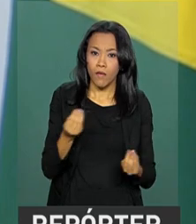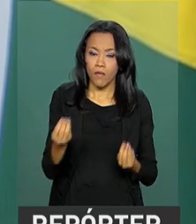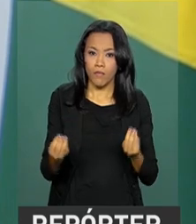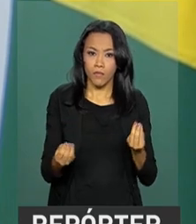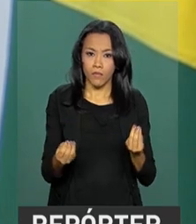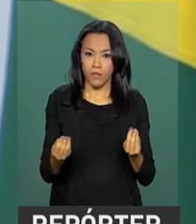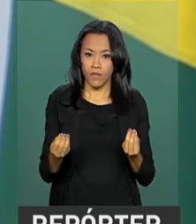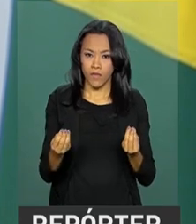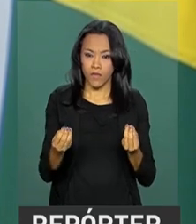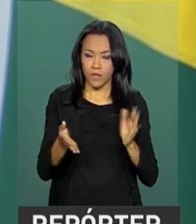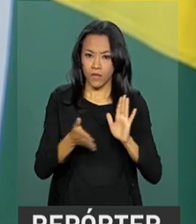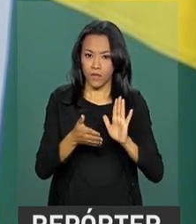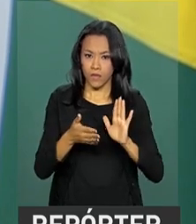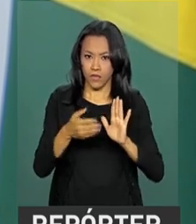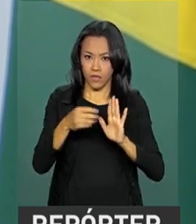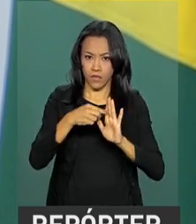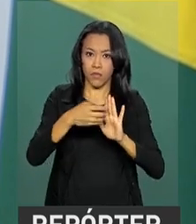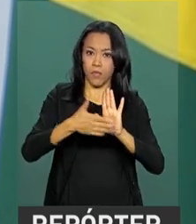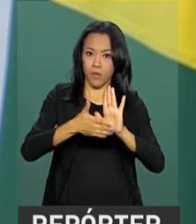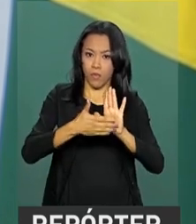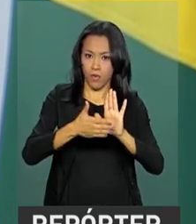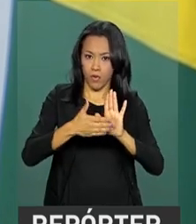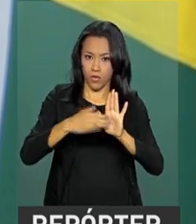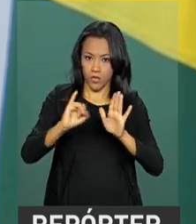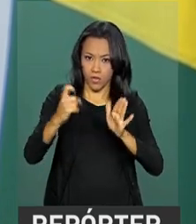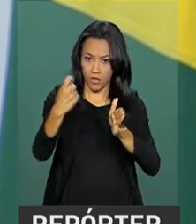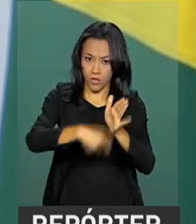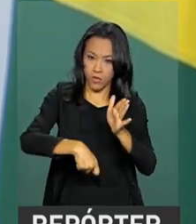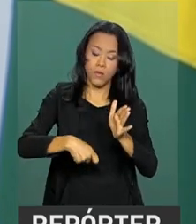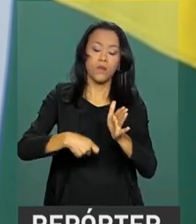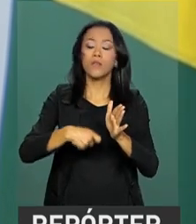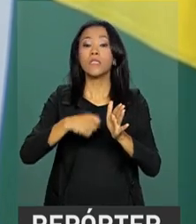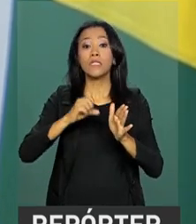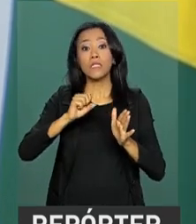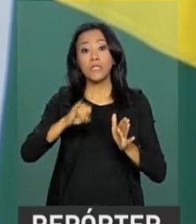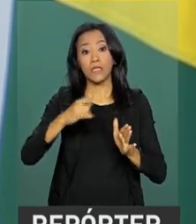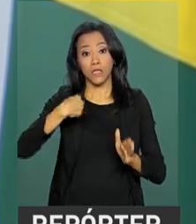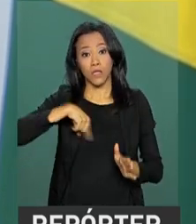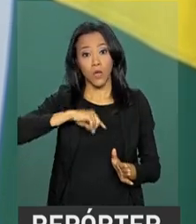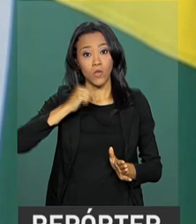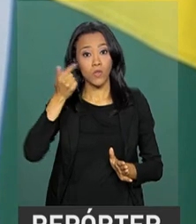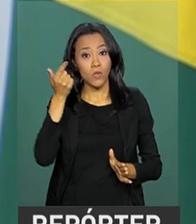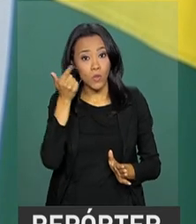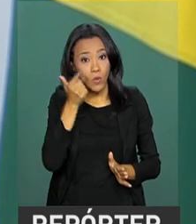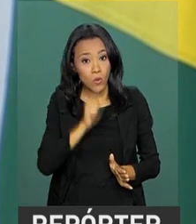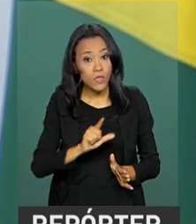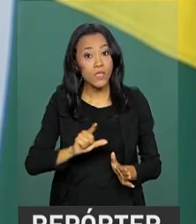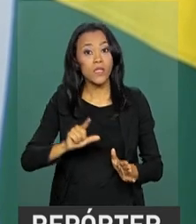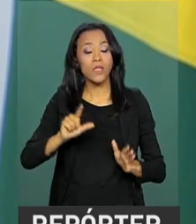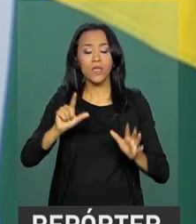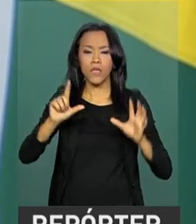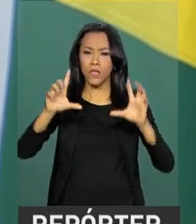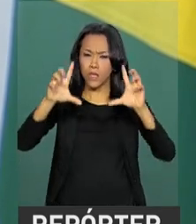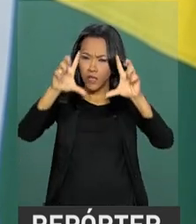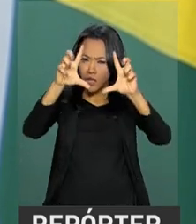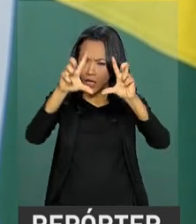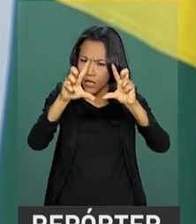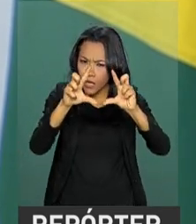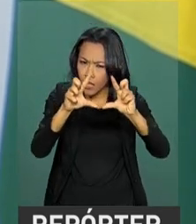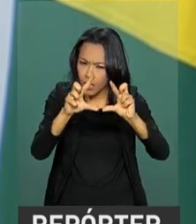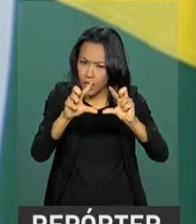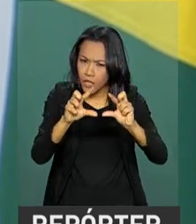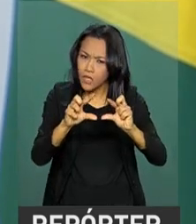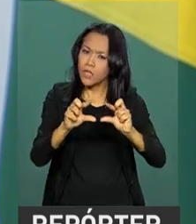reforma tributária do cabo na expressão de um bo gasta mas se nós conseguirmos uma simplificação tributária uma espécie de